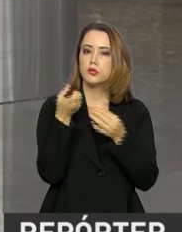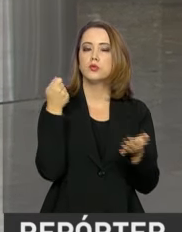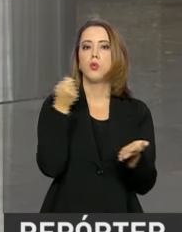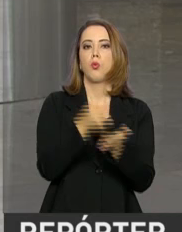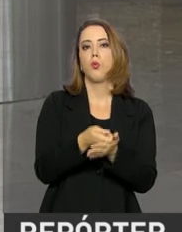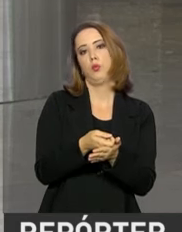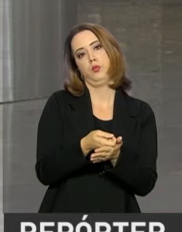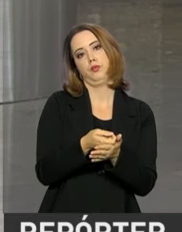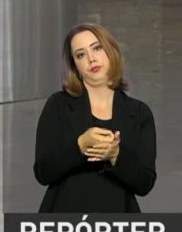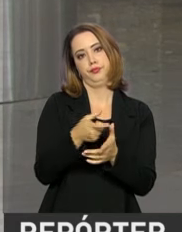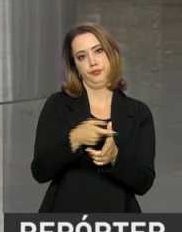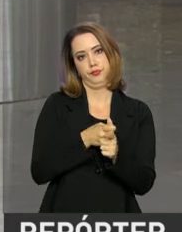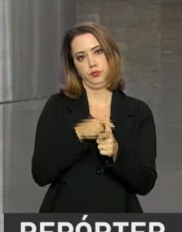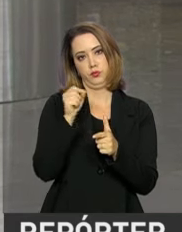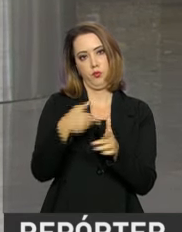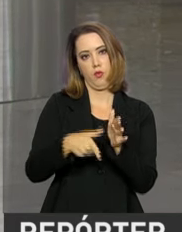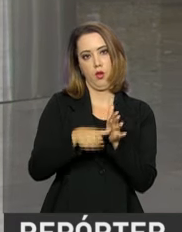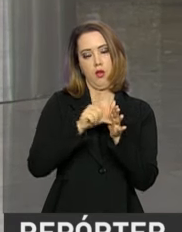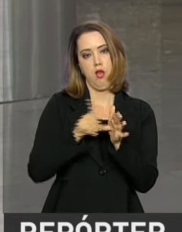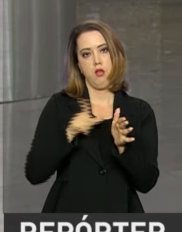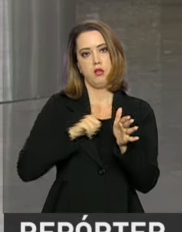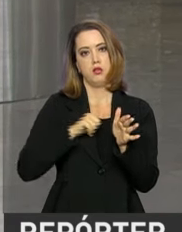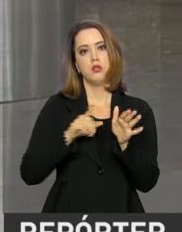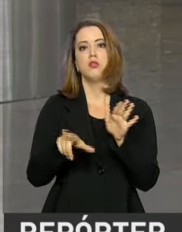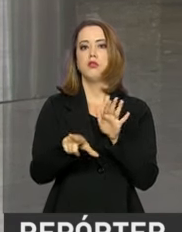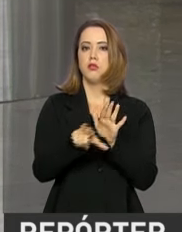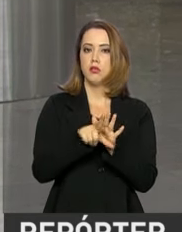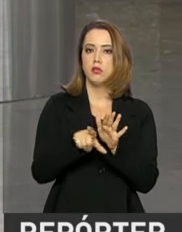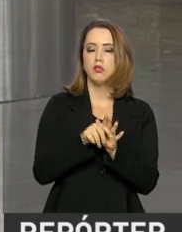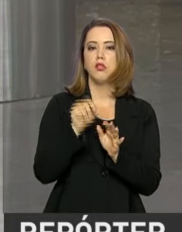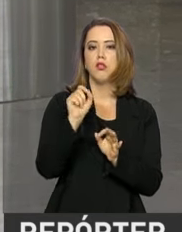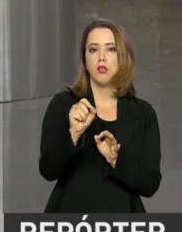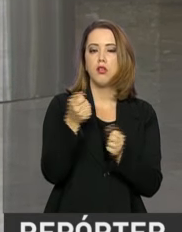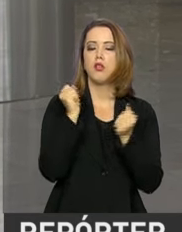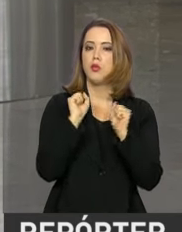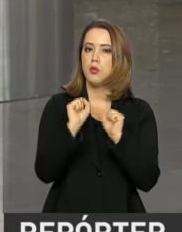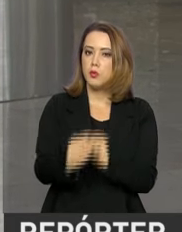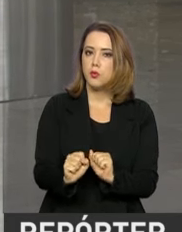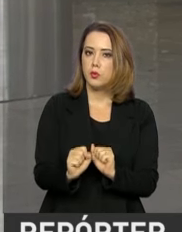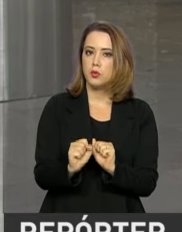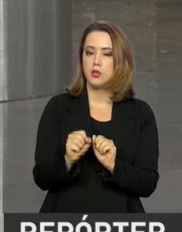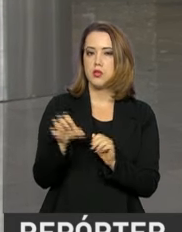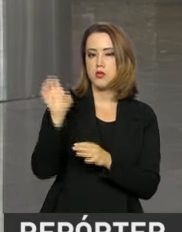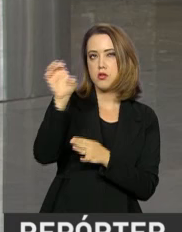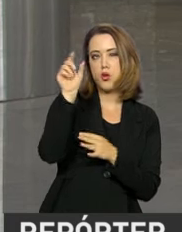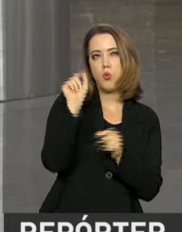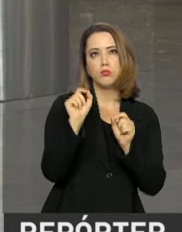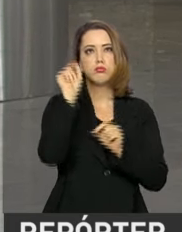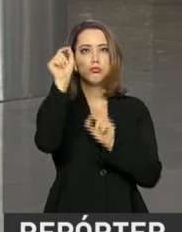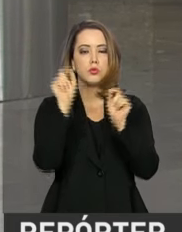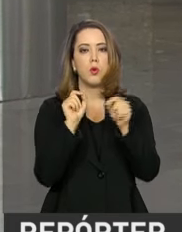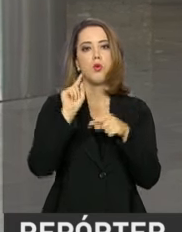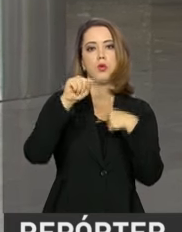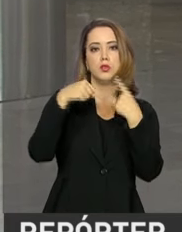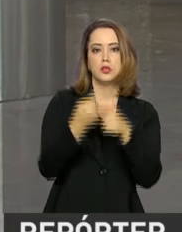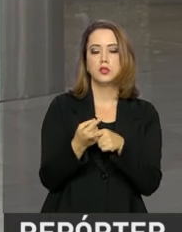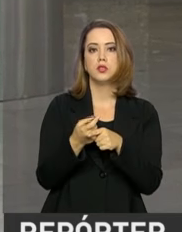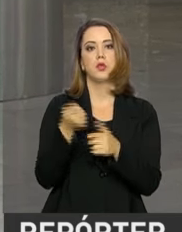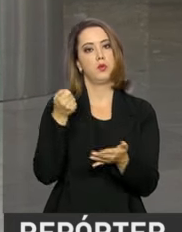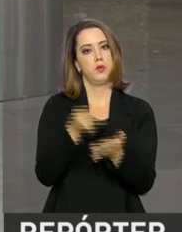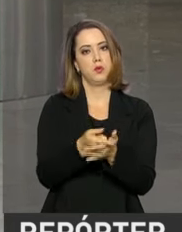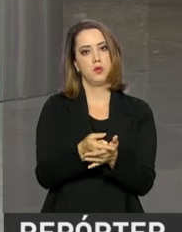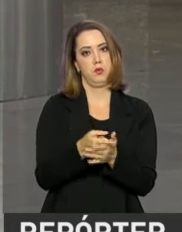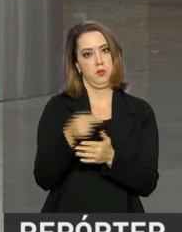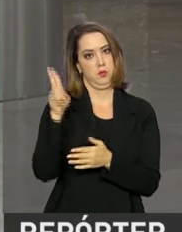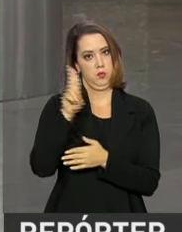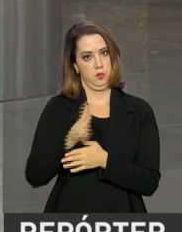decisões provisórias, permitindo que alguns estados do país passassem a pagar a dívida com a União a partir da metodologia